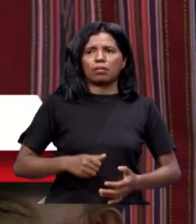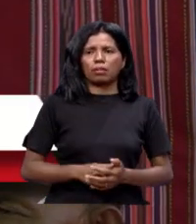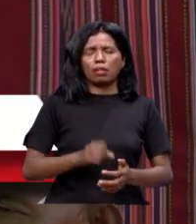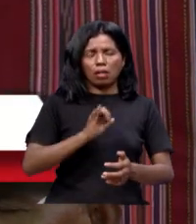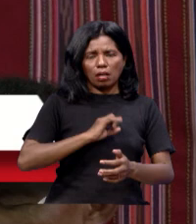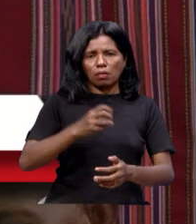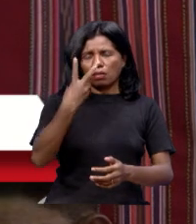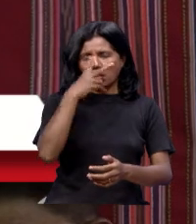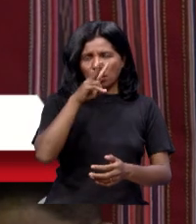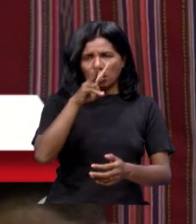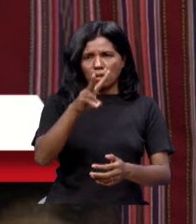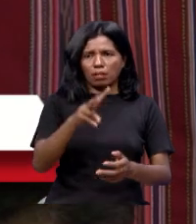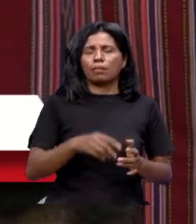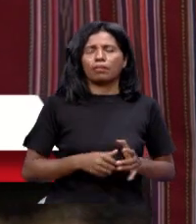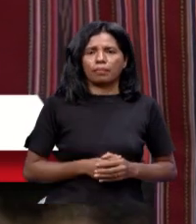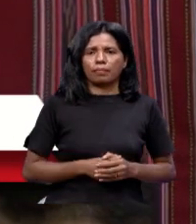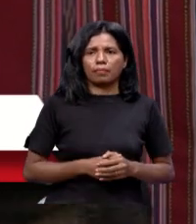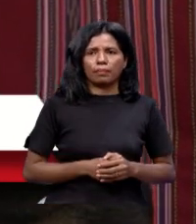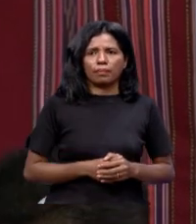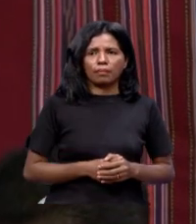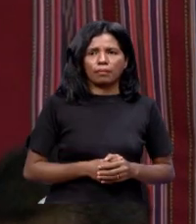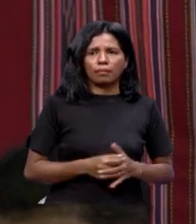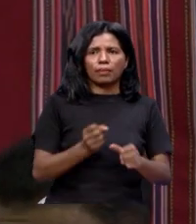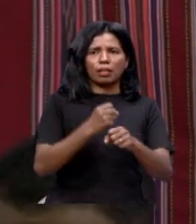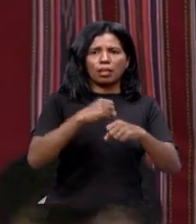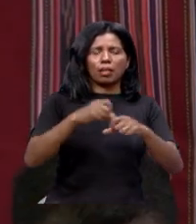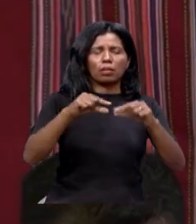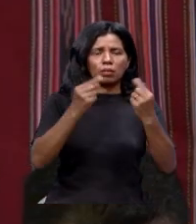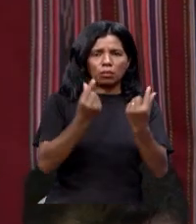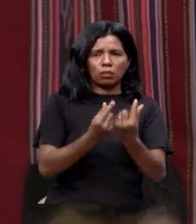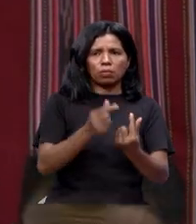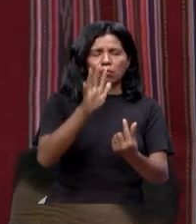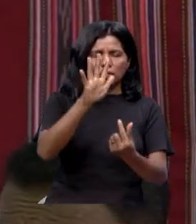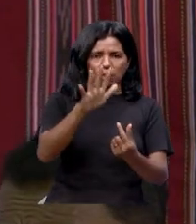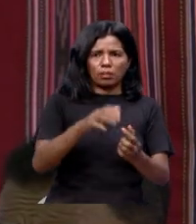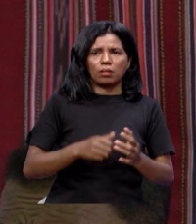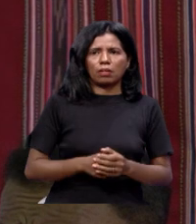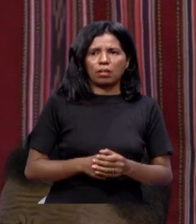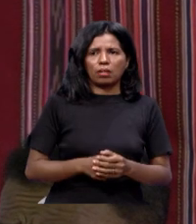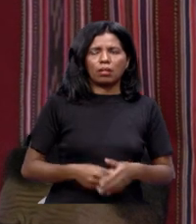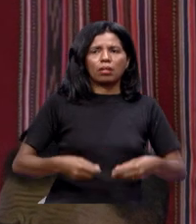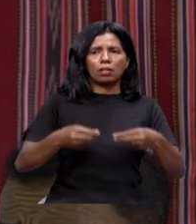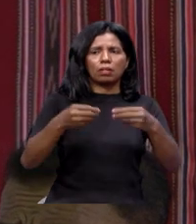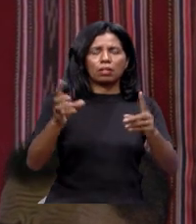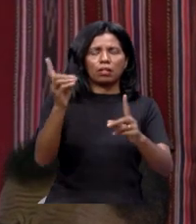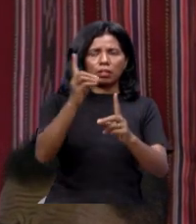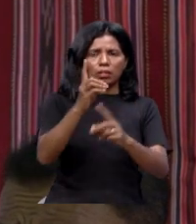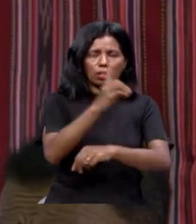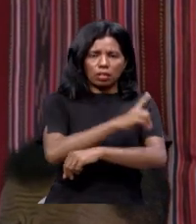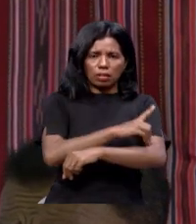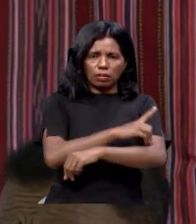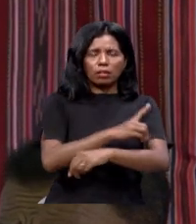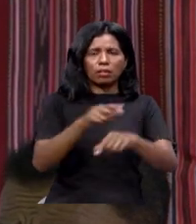orelha, não só que a Grupo Lima, né? Que a tu. E per tu e a loro ingane, gli ha fatto